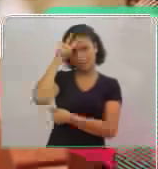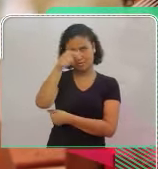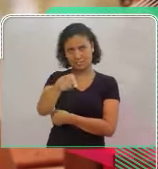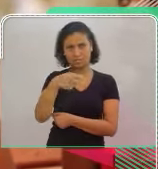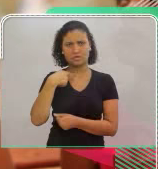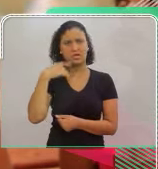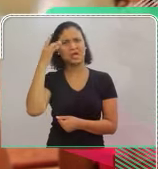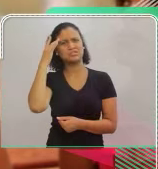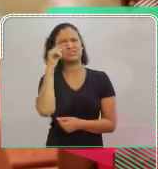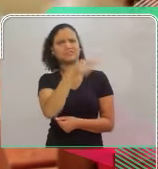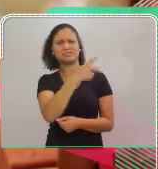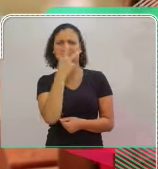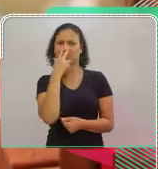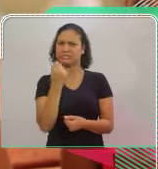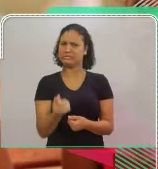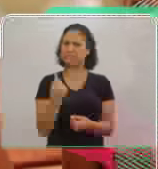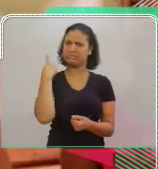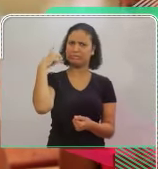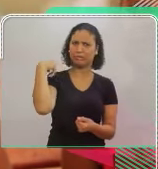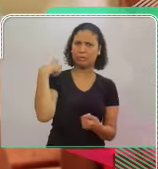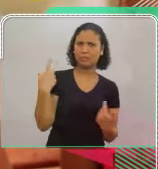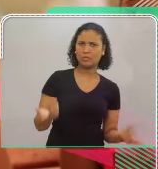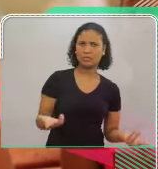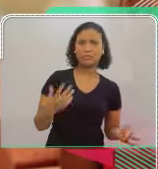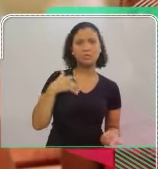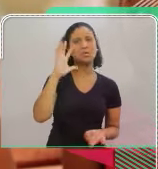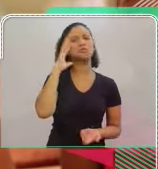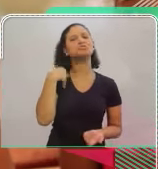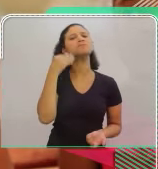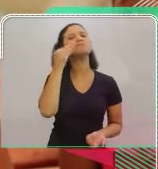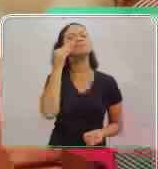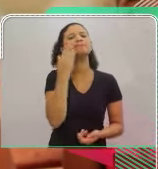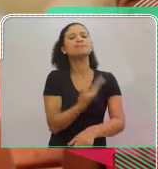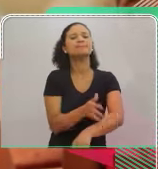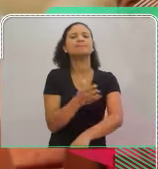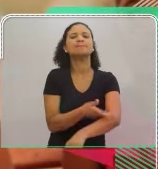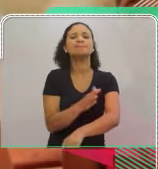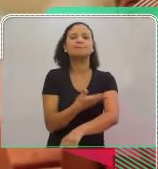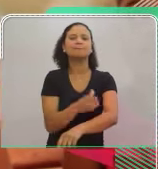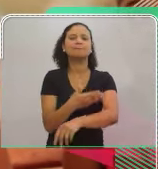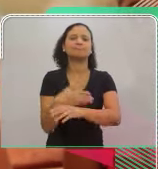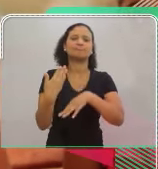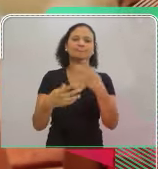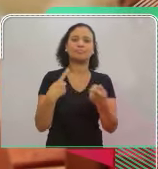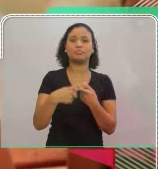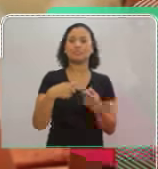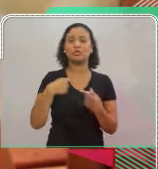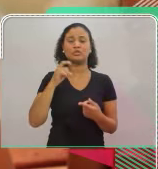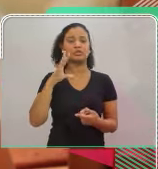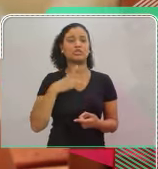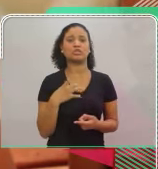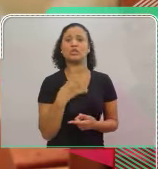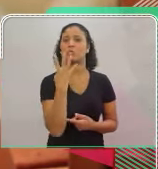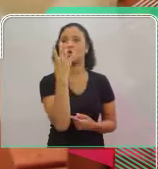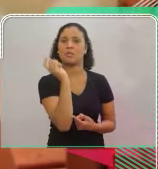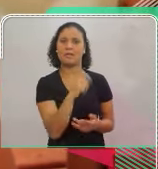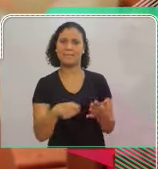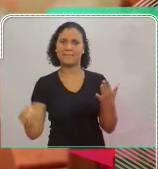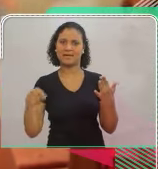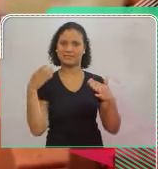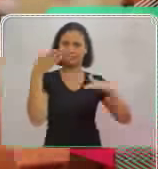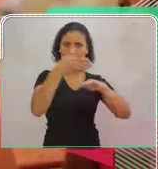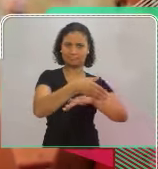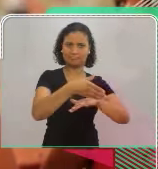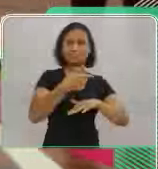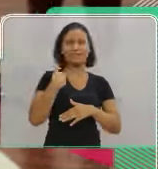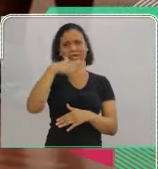com muito empenho, que nós só tínhamos 4 meses, né? Então, para aprender tudo de uma vez e ir para a Alemanha participar